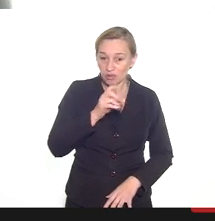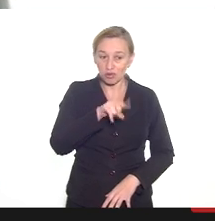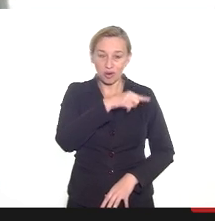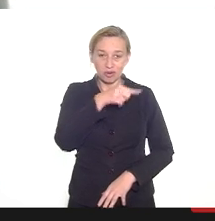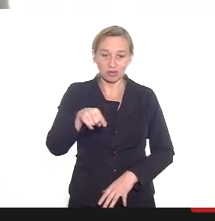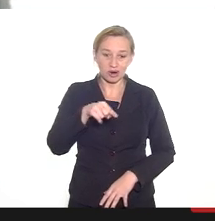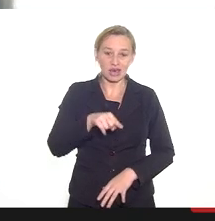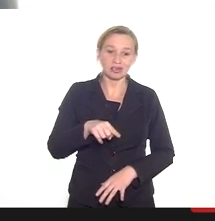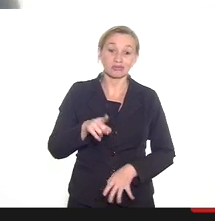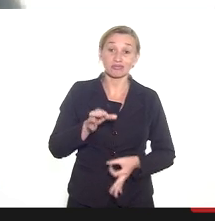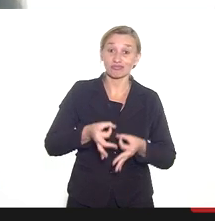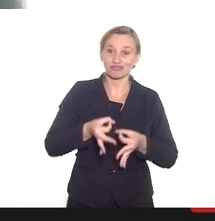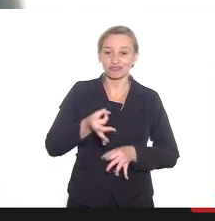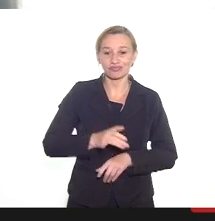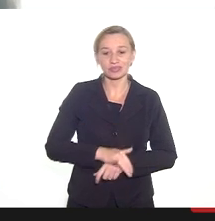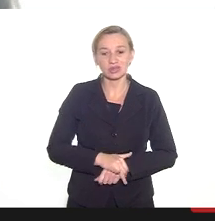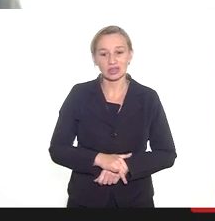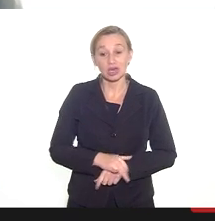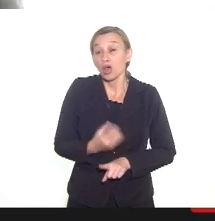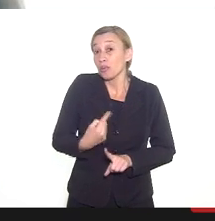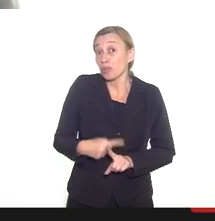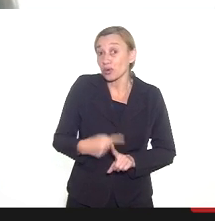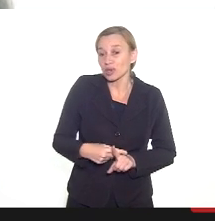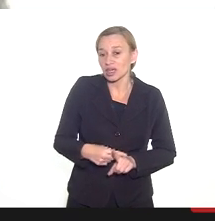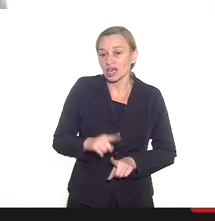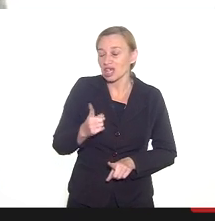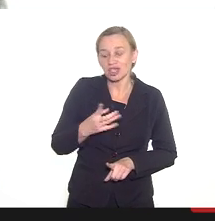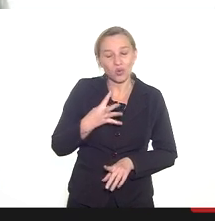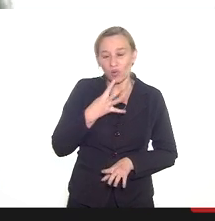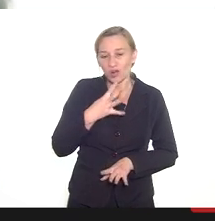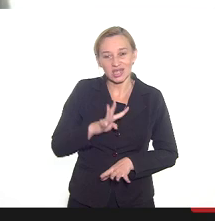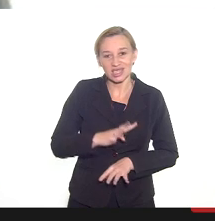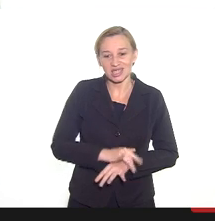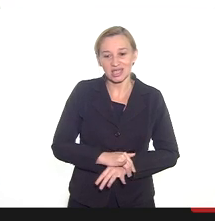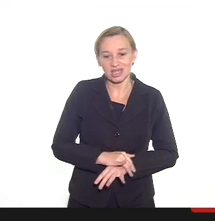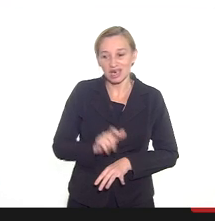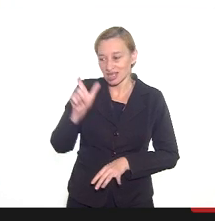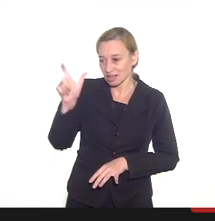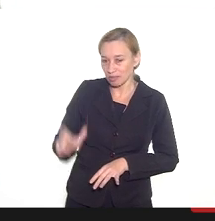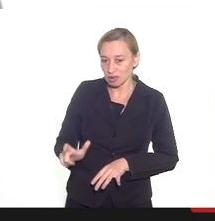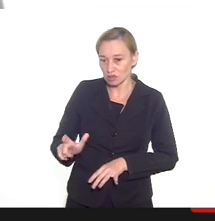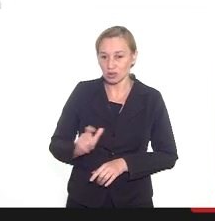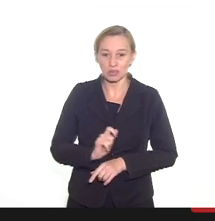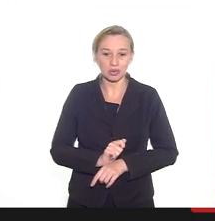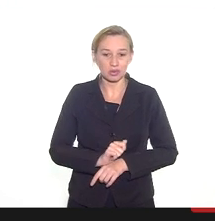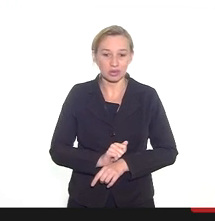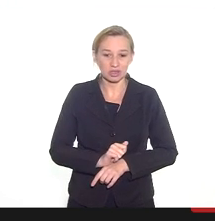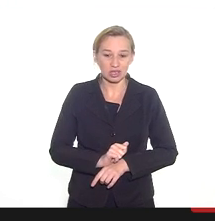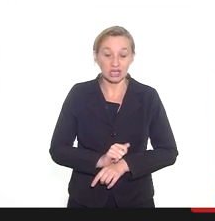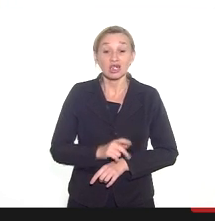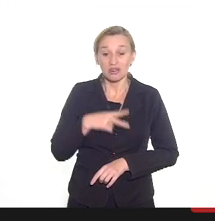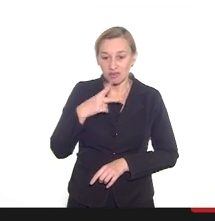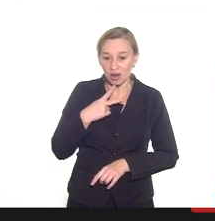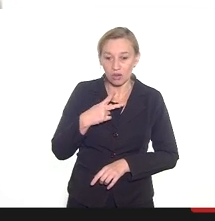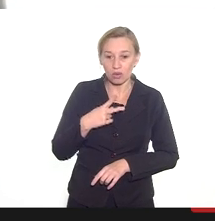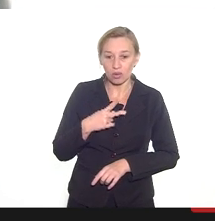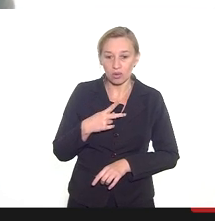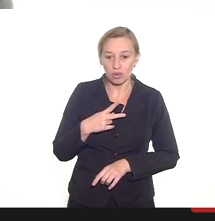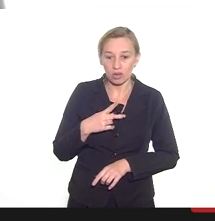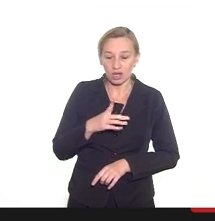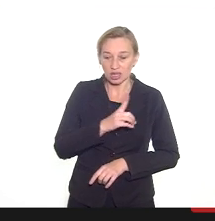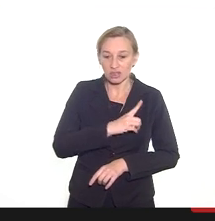pelo juízo, porque ele não reconhecia essa figura processual e ainda disse que a defensoria